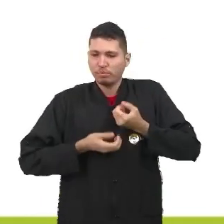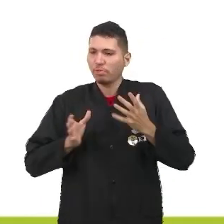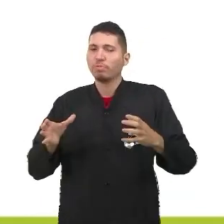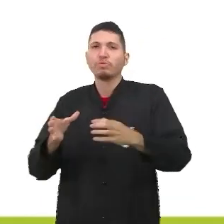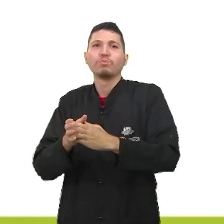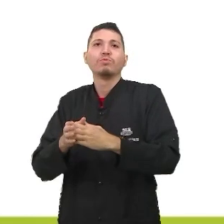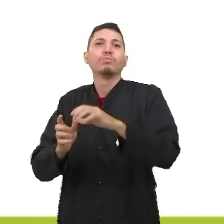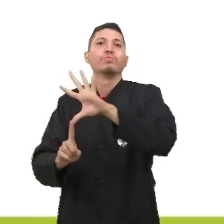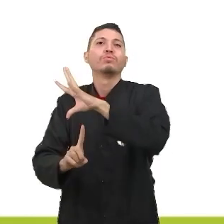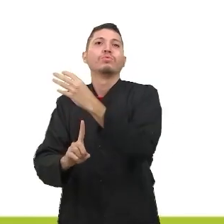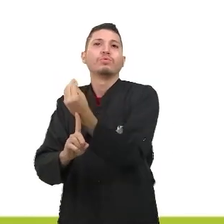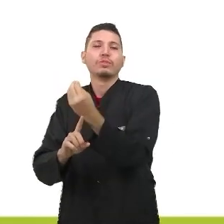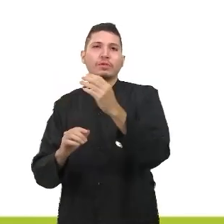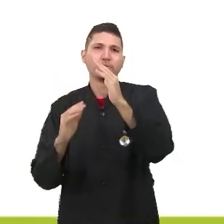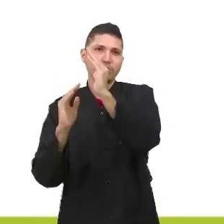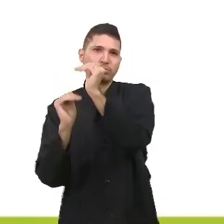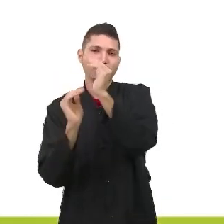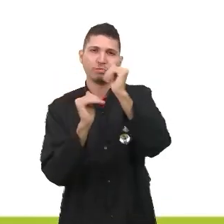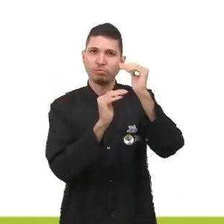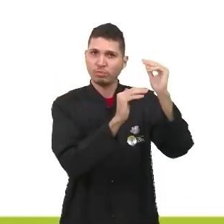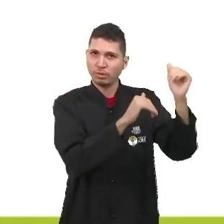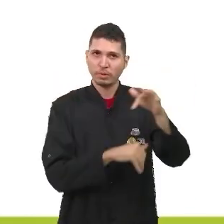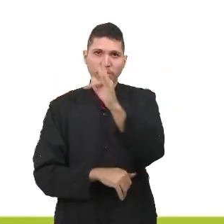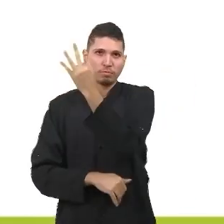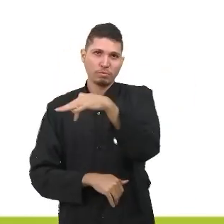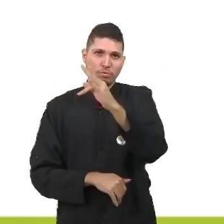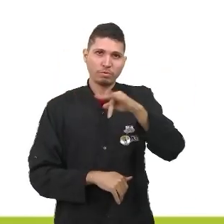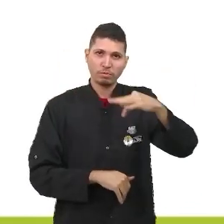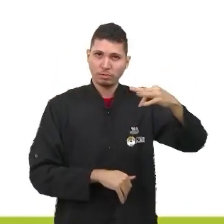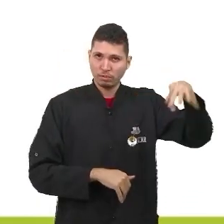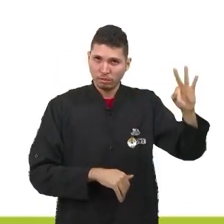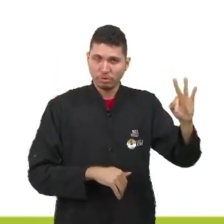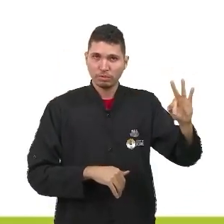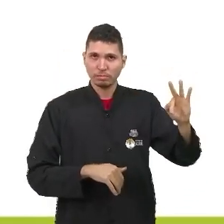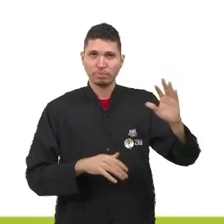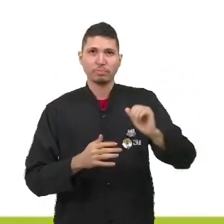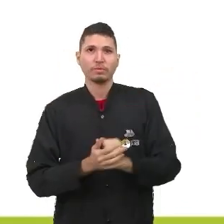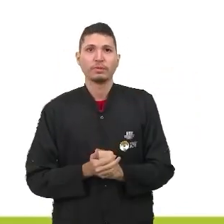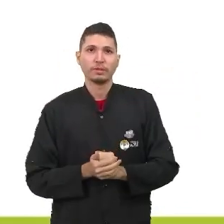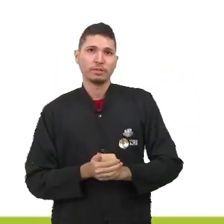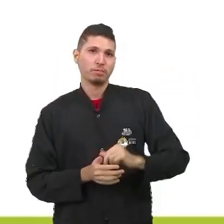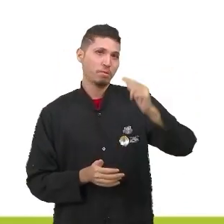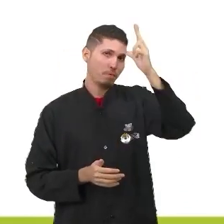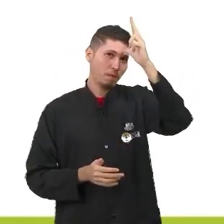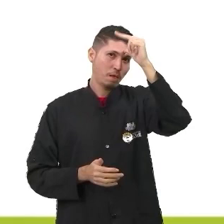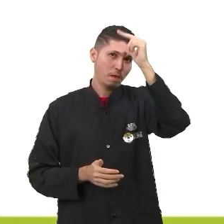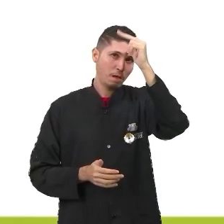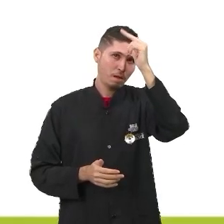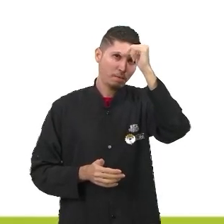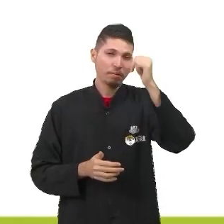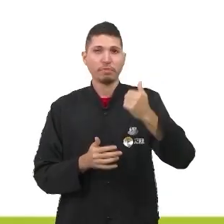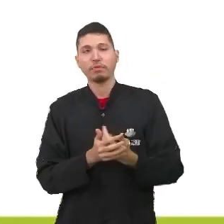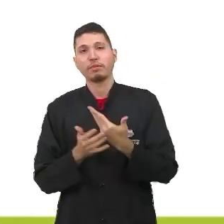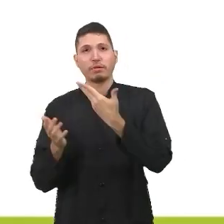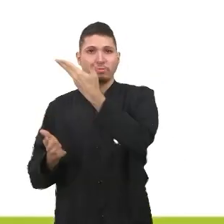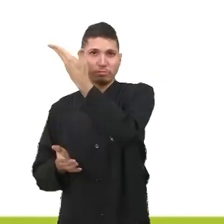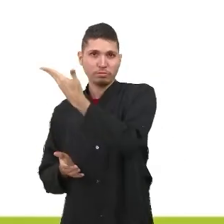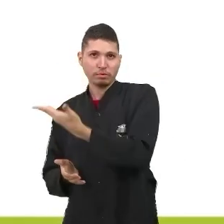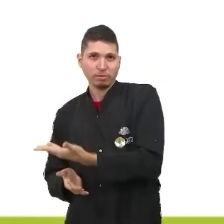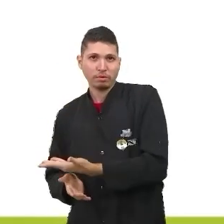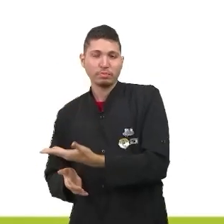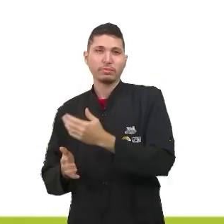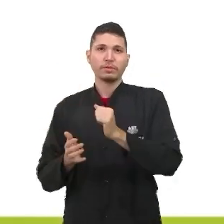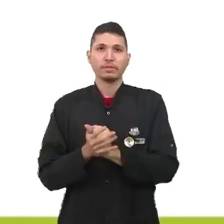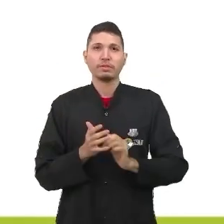cubismo, o futurismo, surrealismo, expressionismo, dadaísmo e fauvismo. Isso dentro do campo